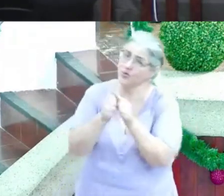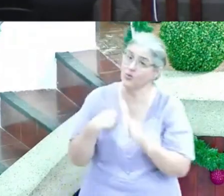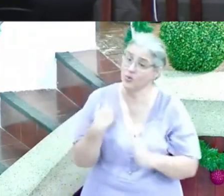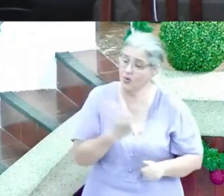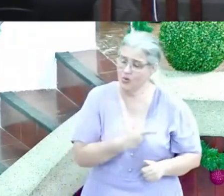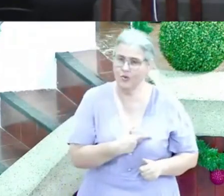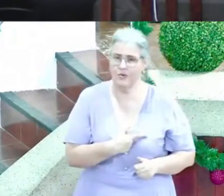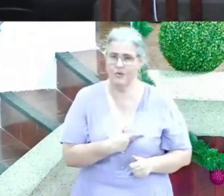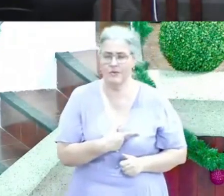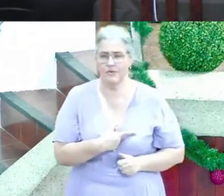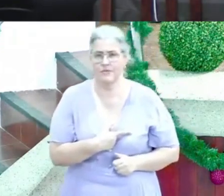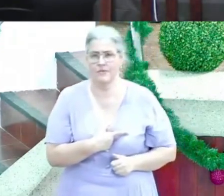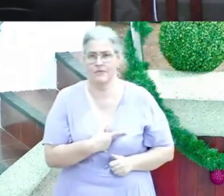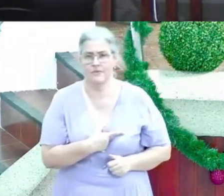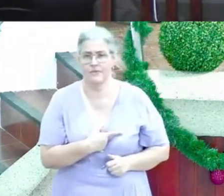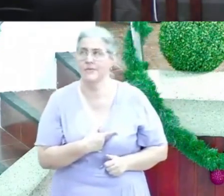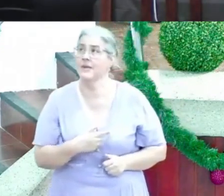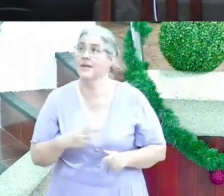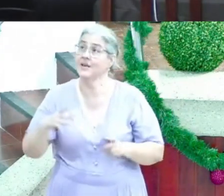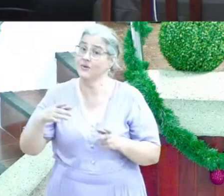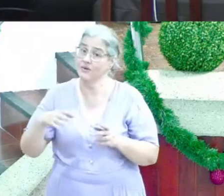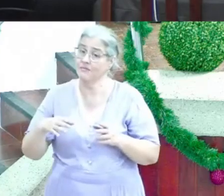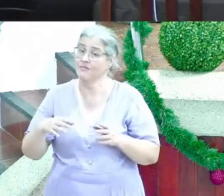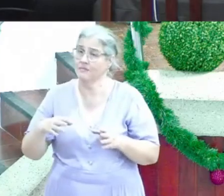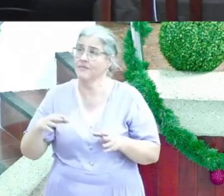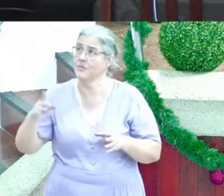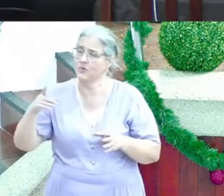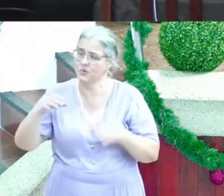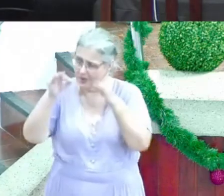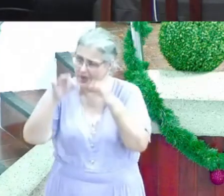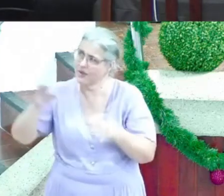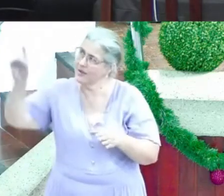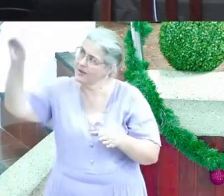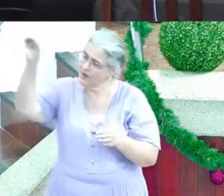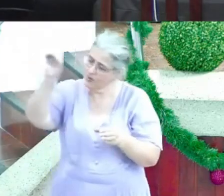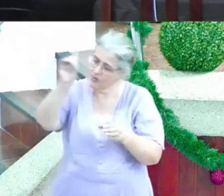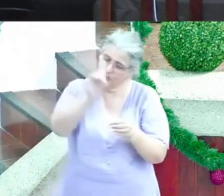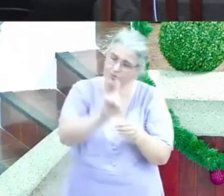era Deus no meio do povo de Israel, Deus conosco.